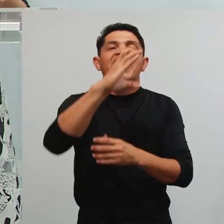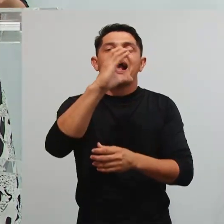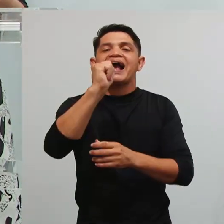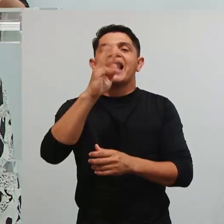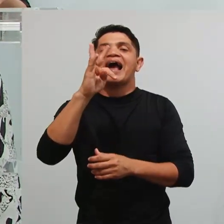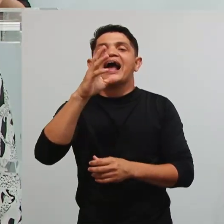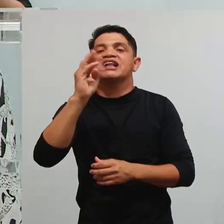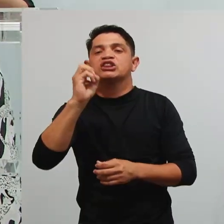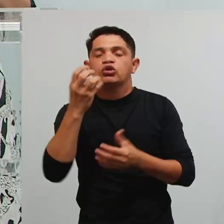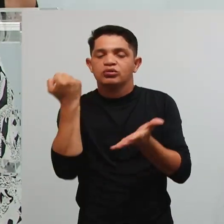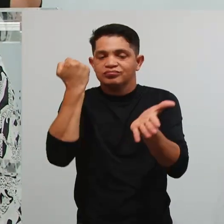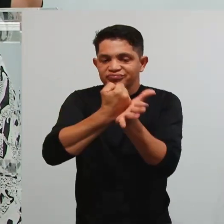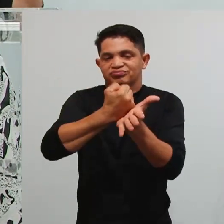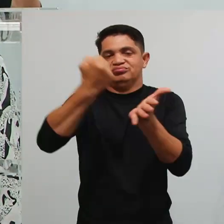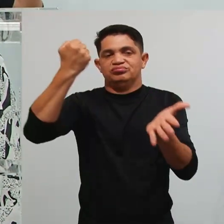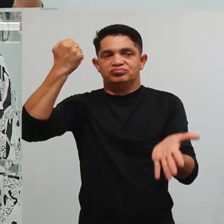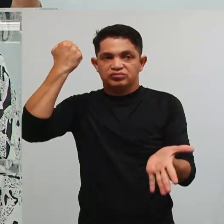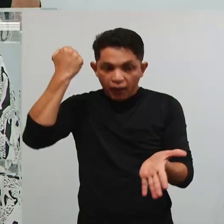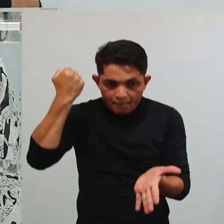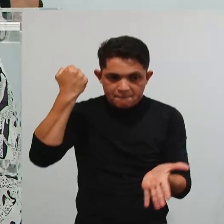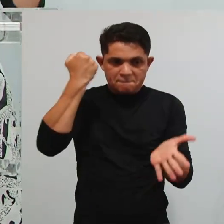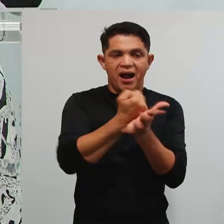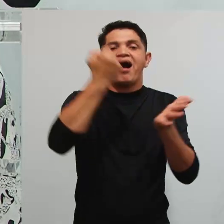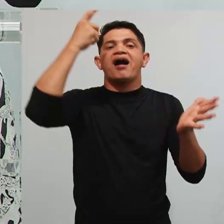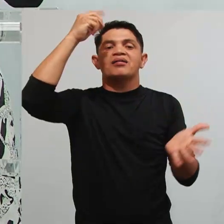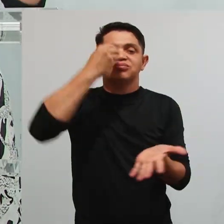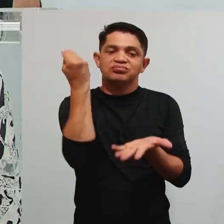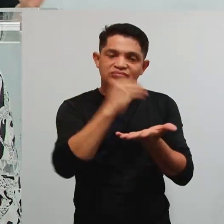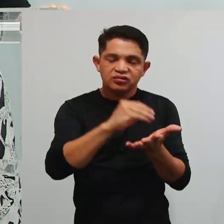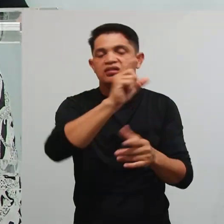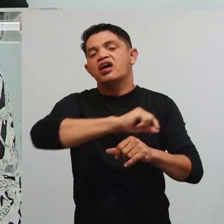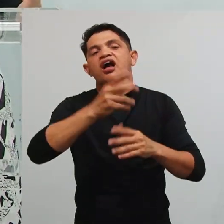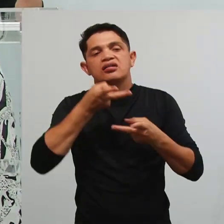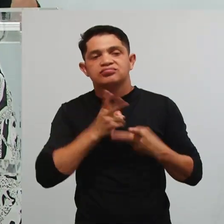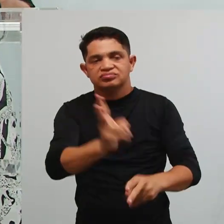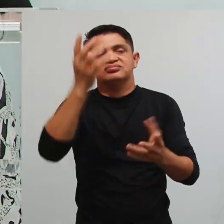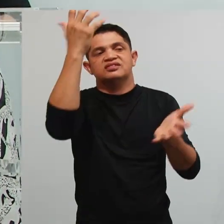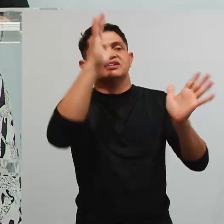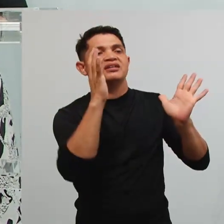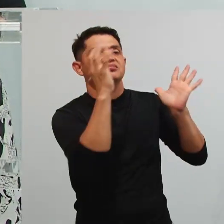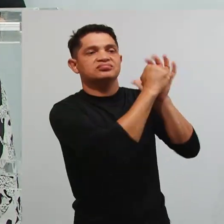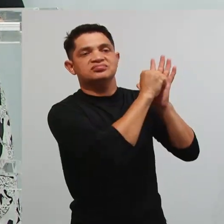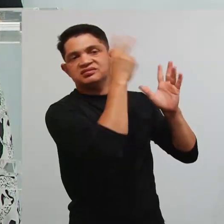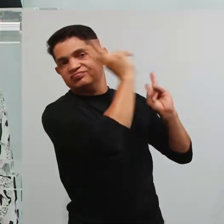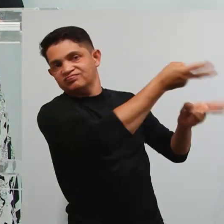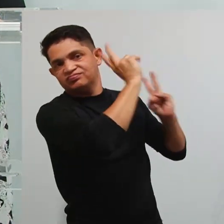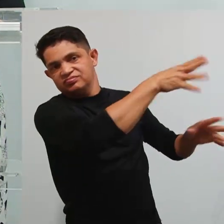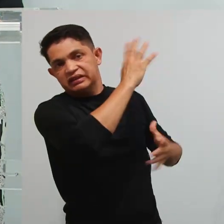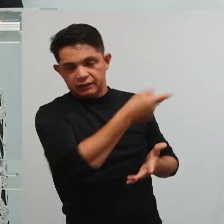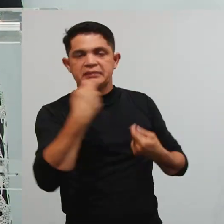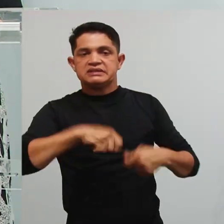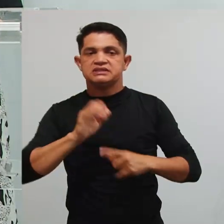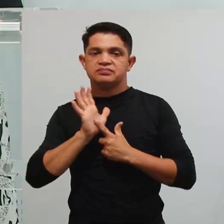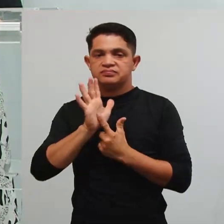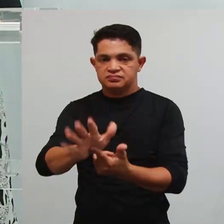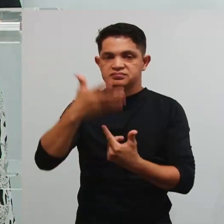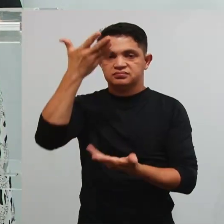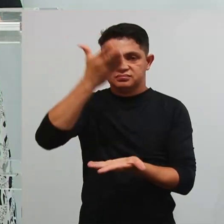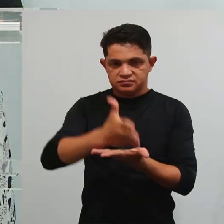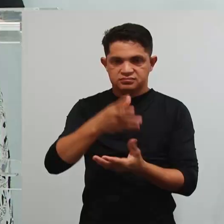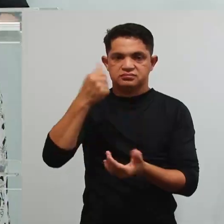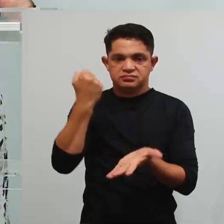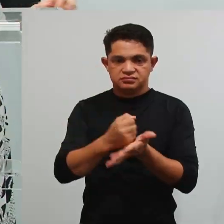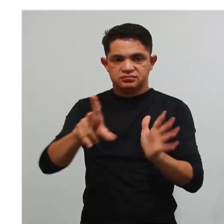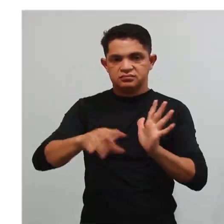tem um custo. E no SouGov é gratuito, é só acessar a internet e fazer a